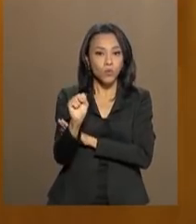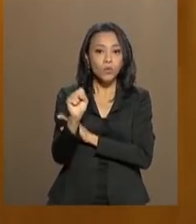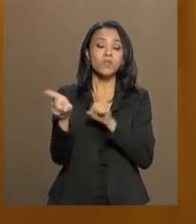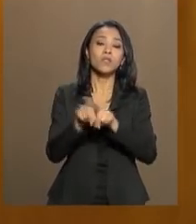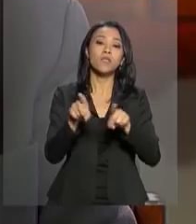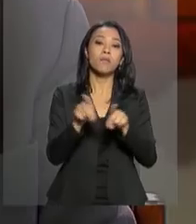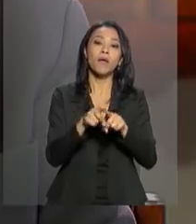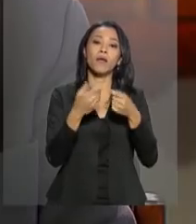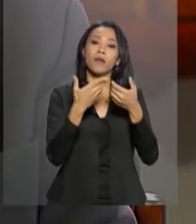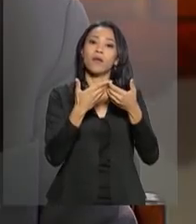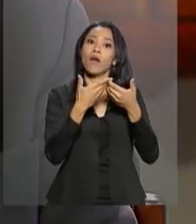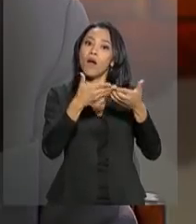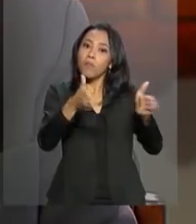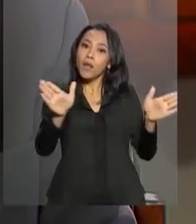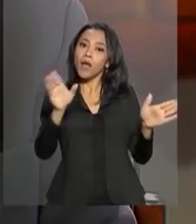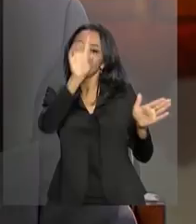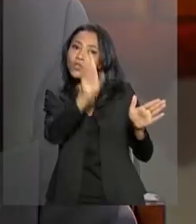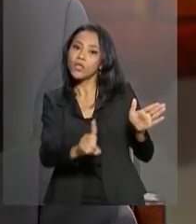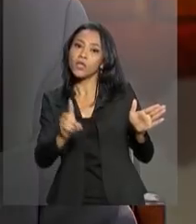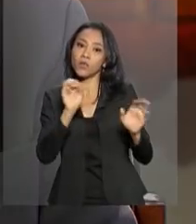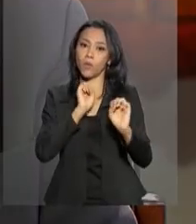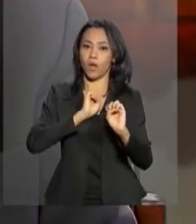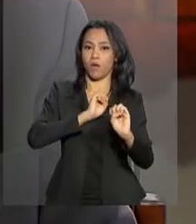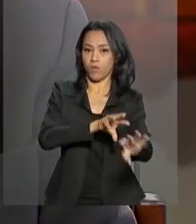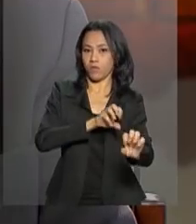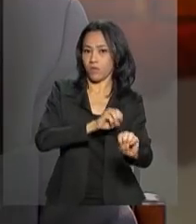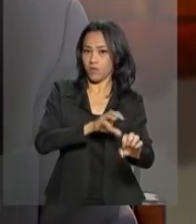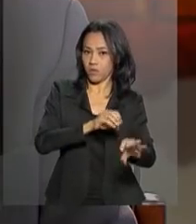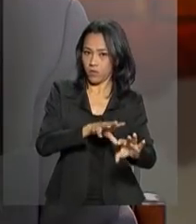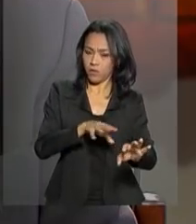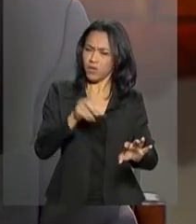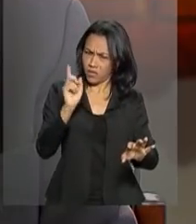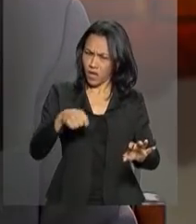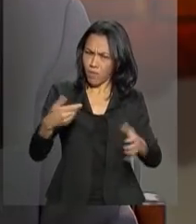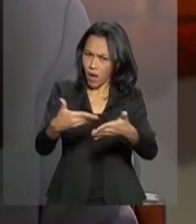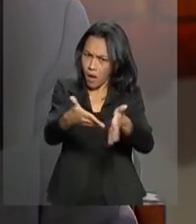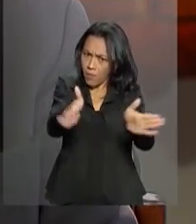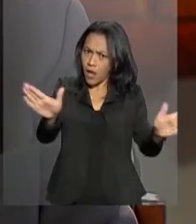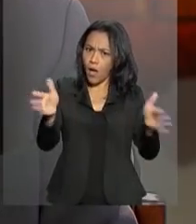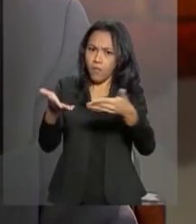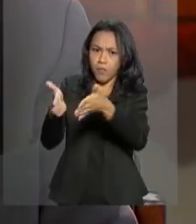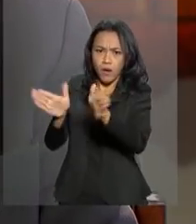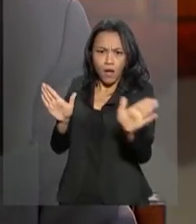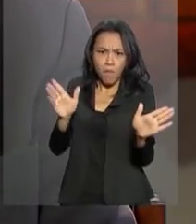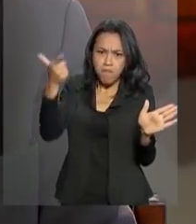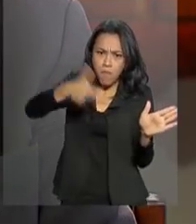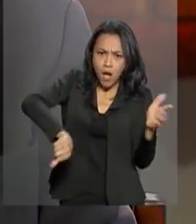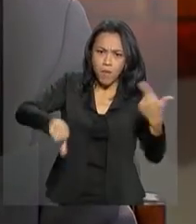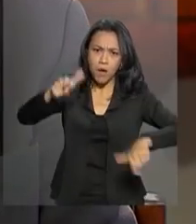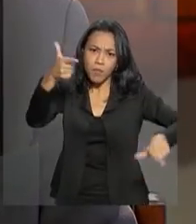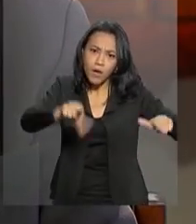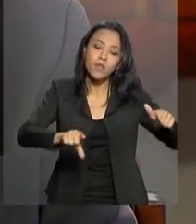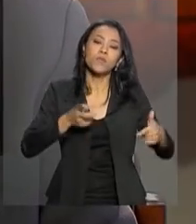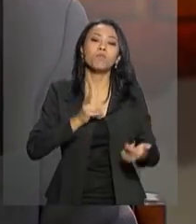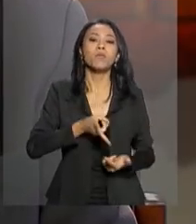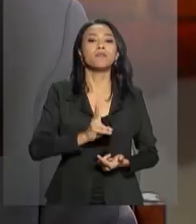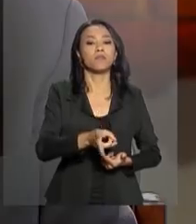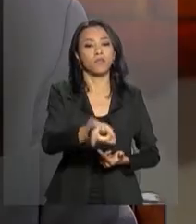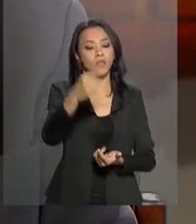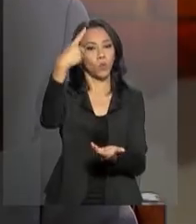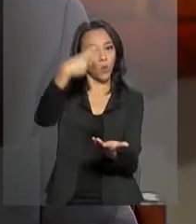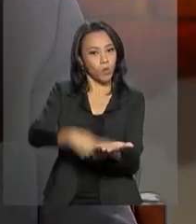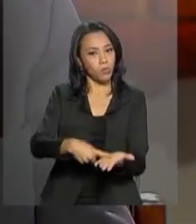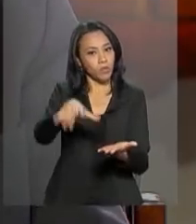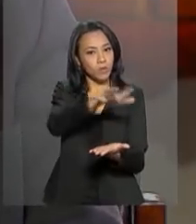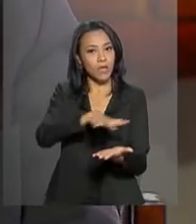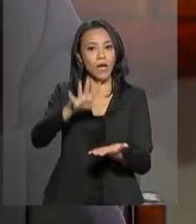à educação. O senhor acredita que é possível ampliar esses direitos mantendo a responsabilidade